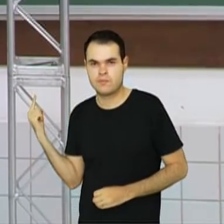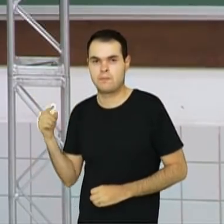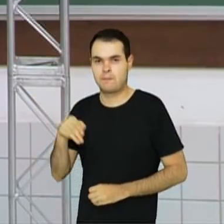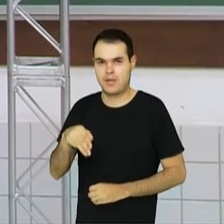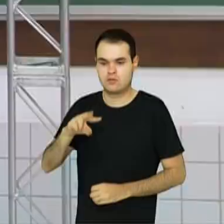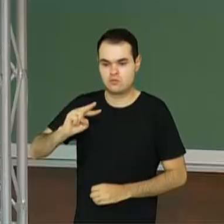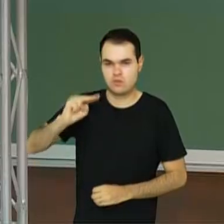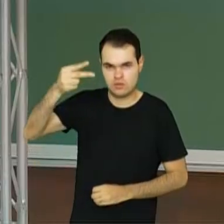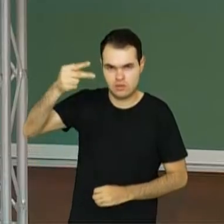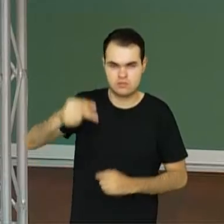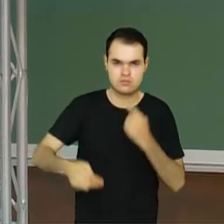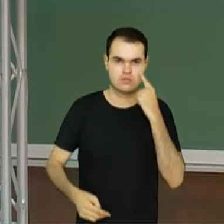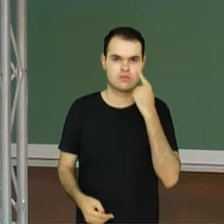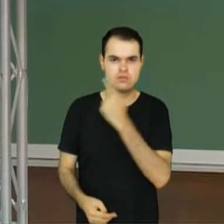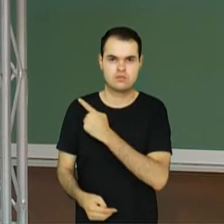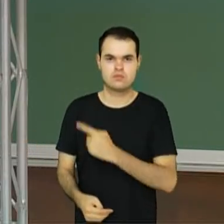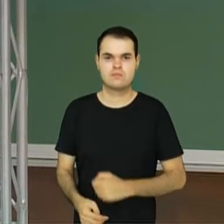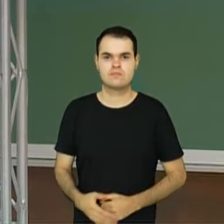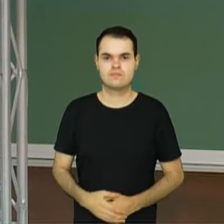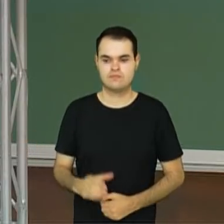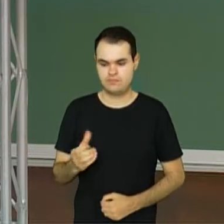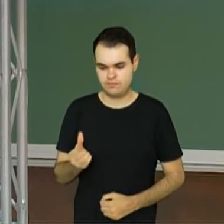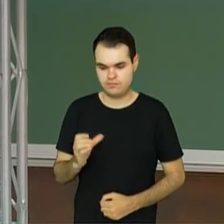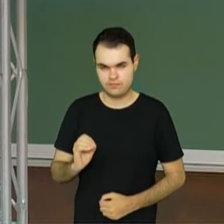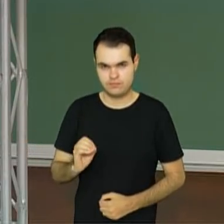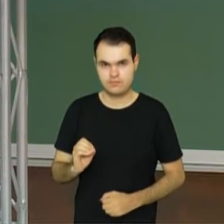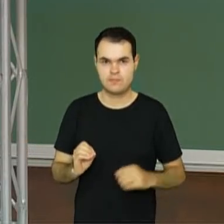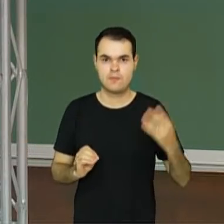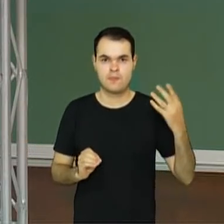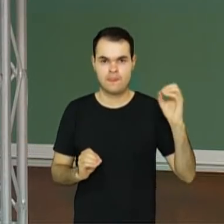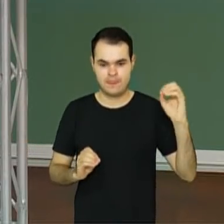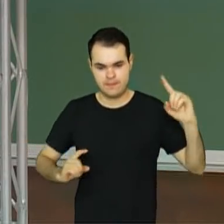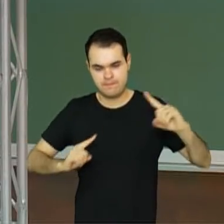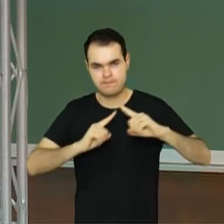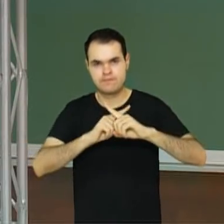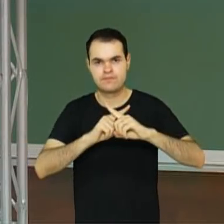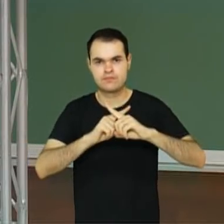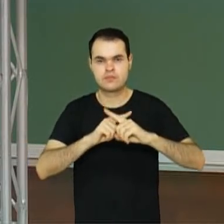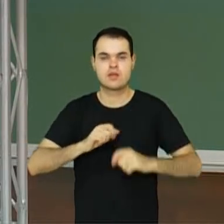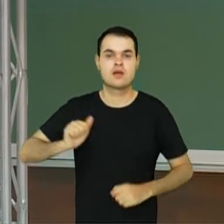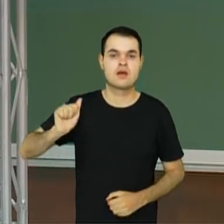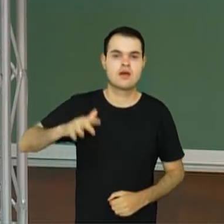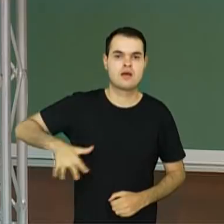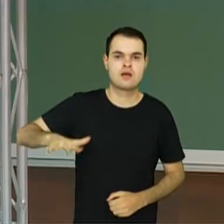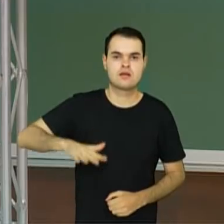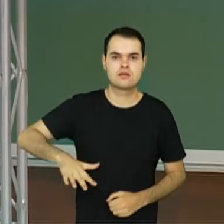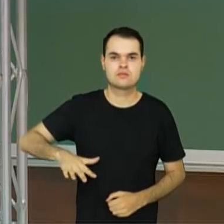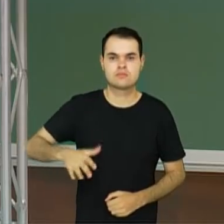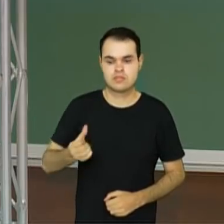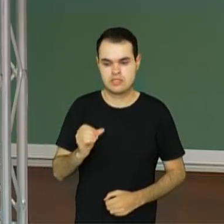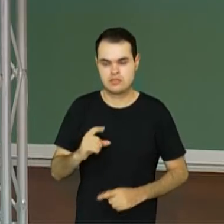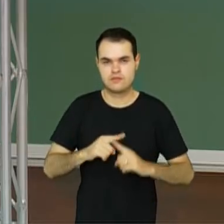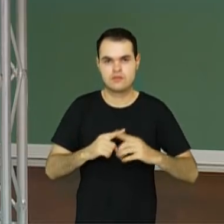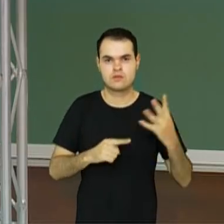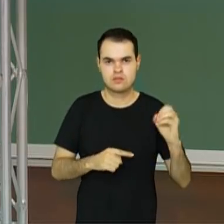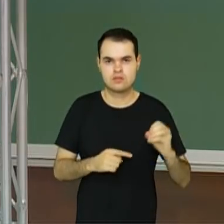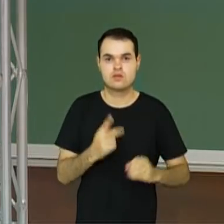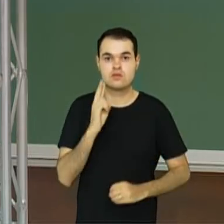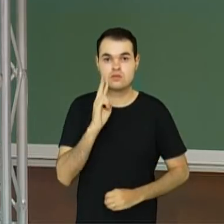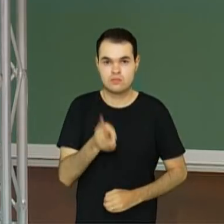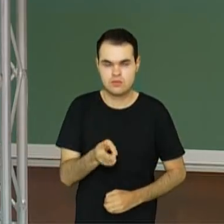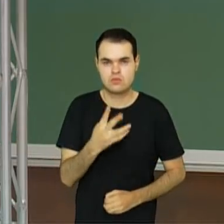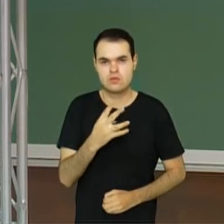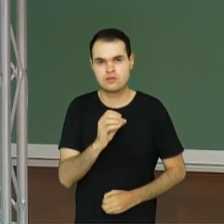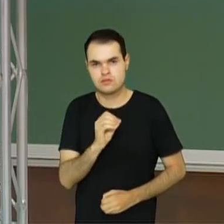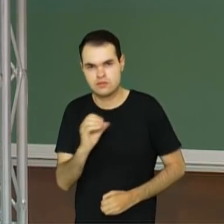Então, olha lá. O comprimento é 60 metros e a largura é 40 metros. Logo, a área vai ser o quê? 60 vezes 40, que dá